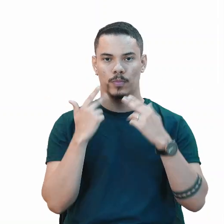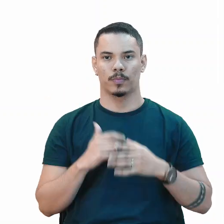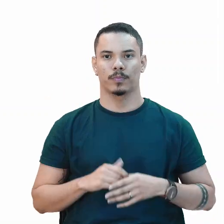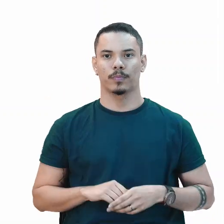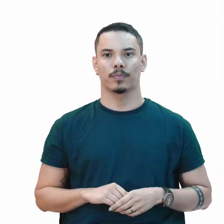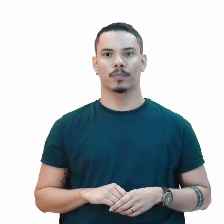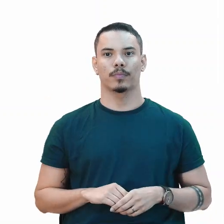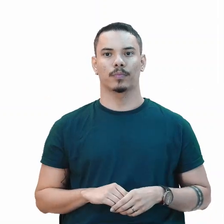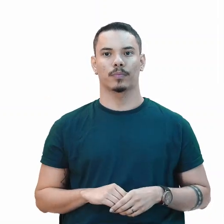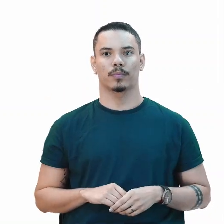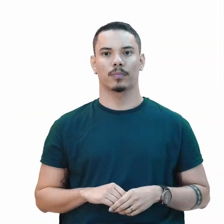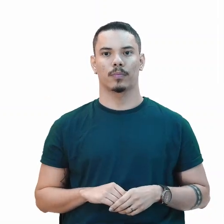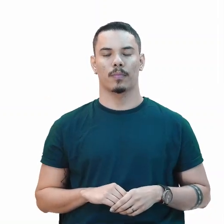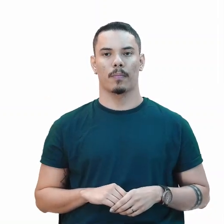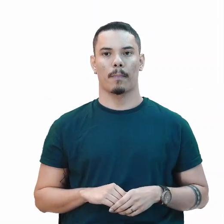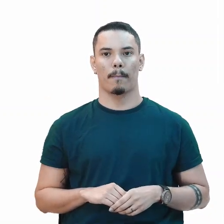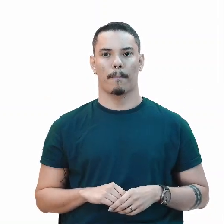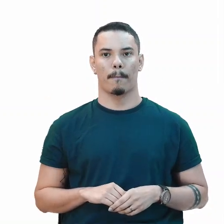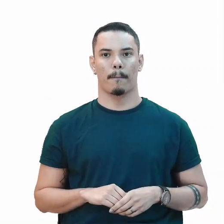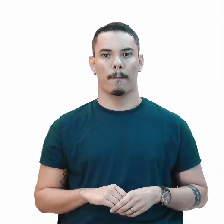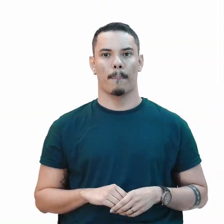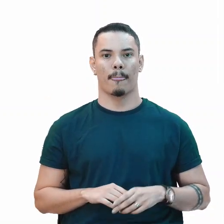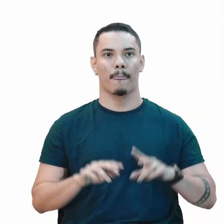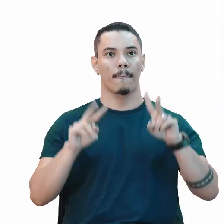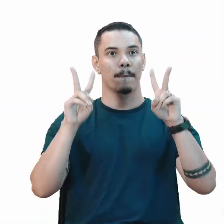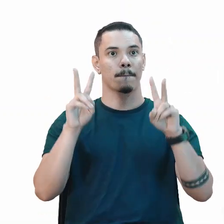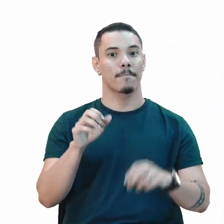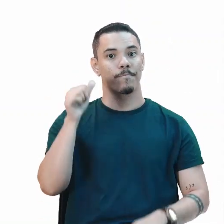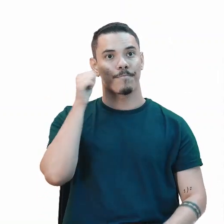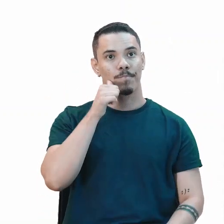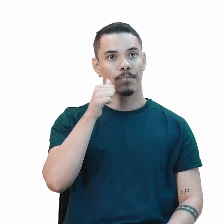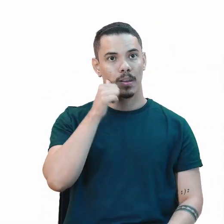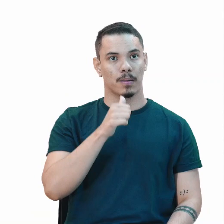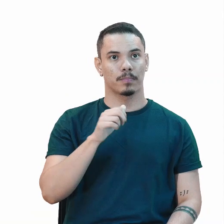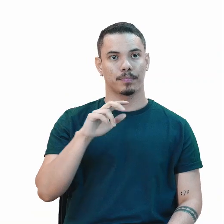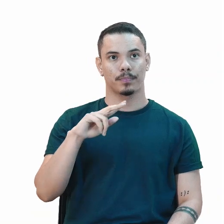Agora sobre a filósofa Hipárquia.